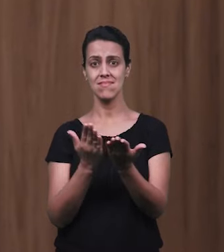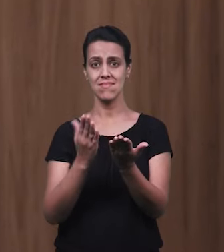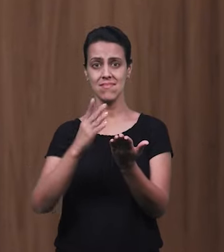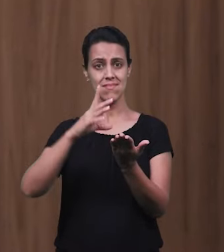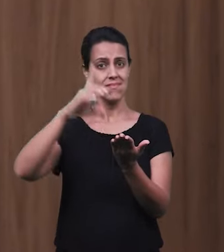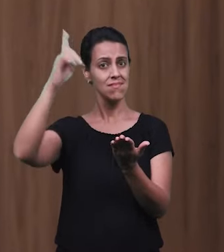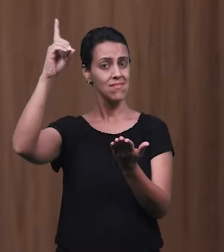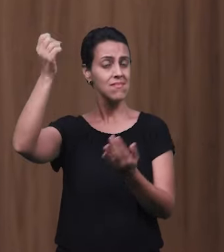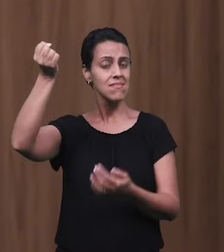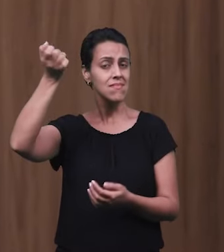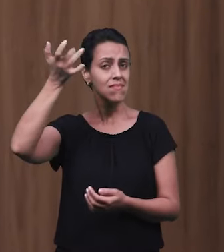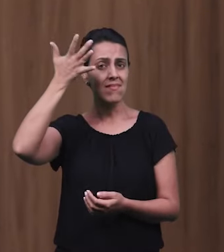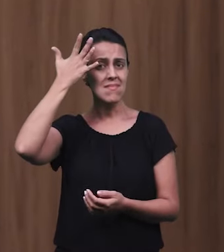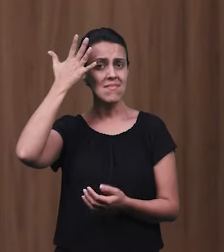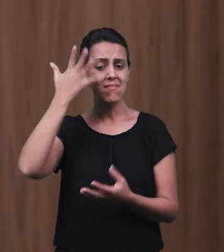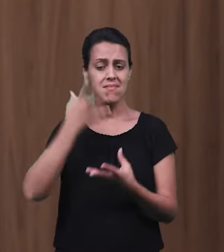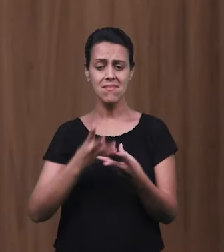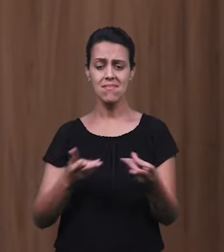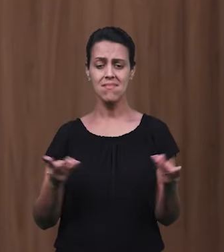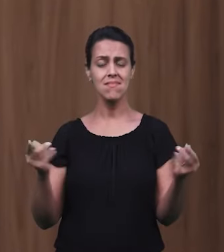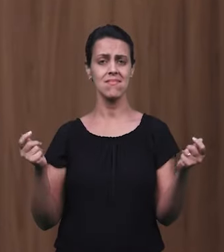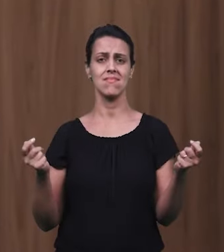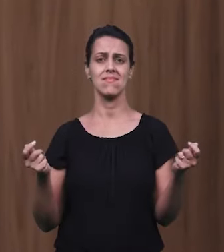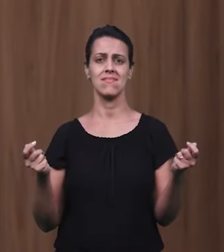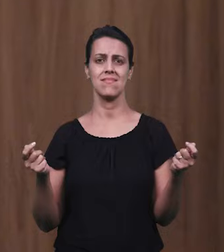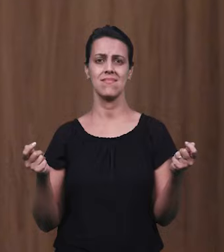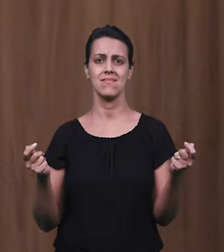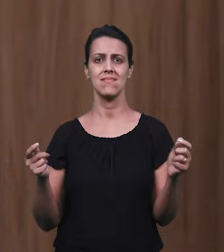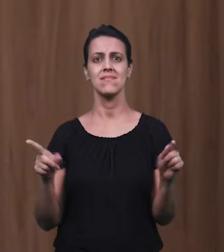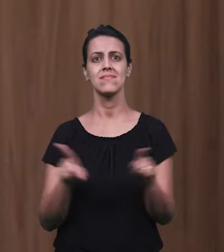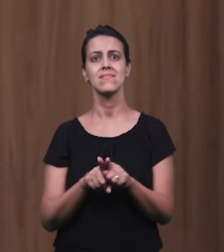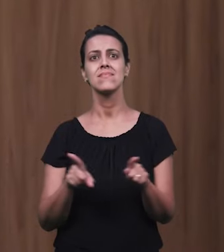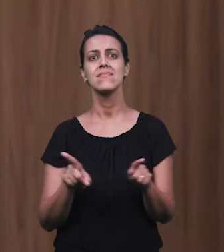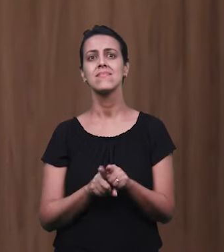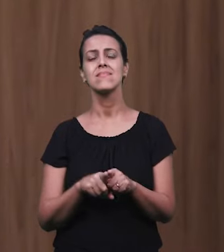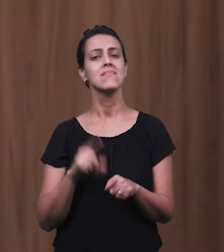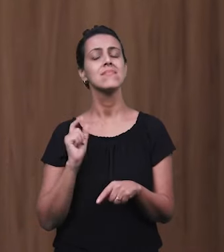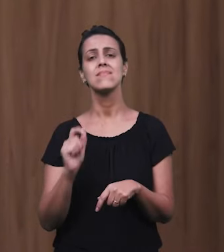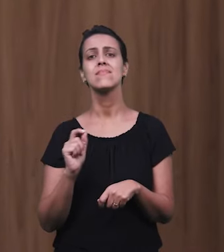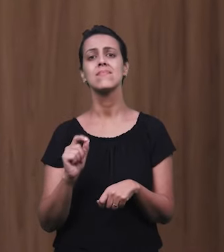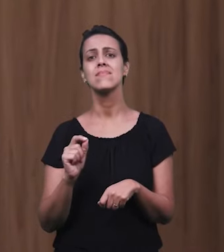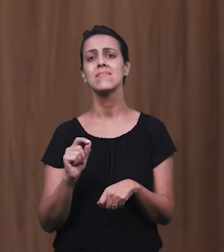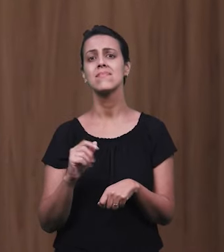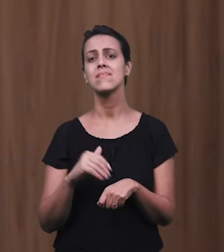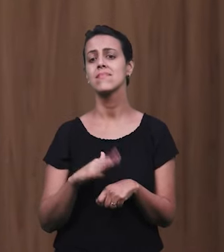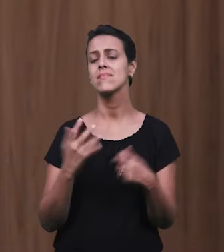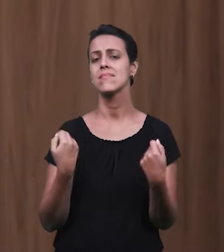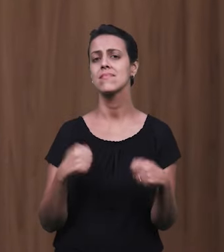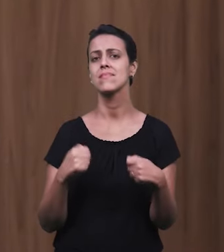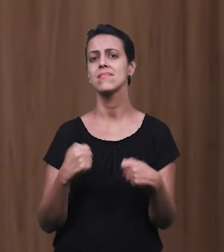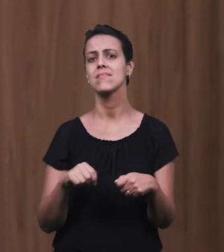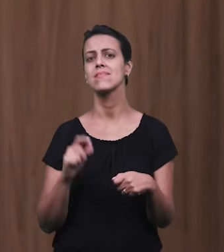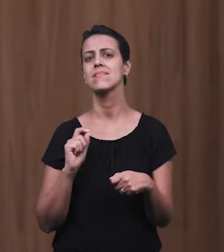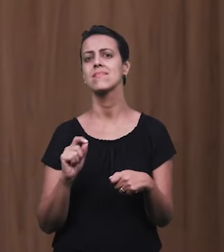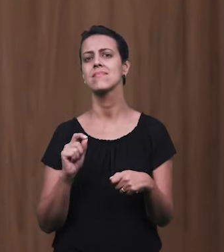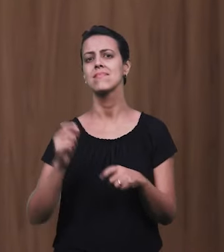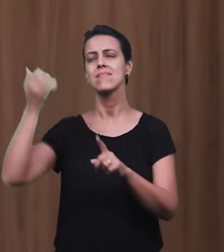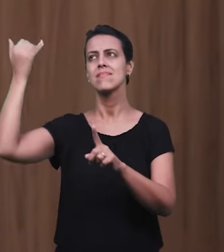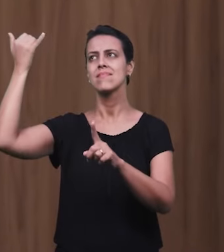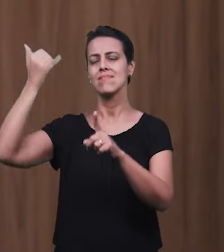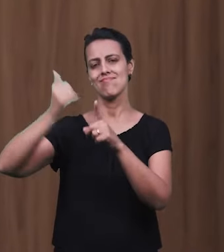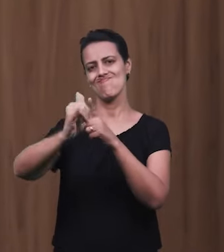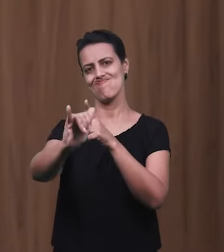revelada e tudo aquilo mais que necessário, que é o